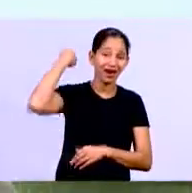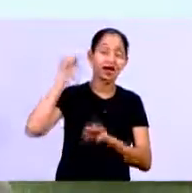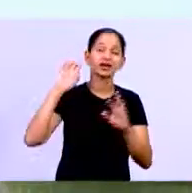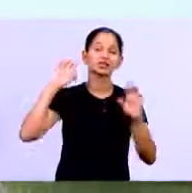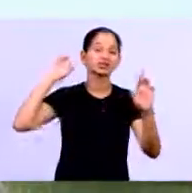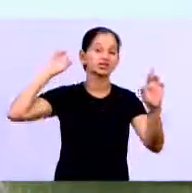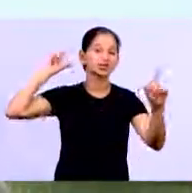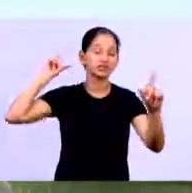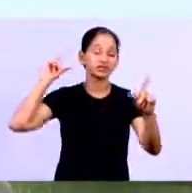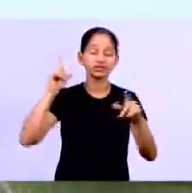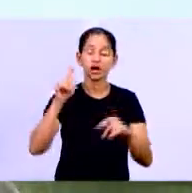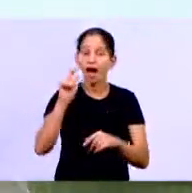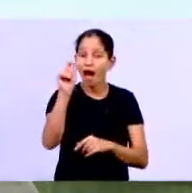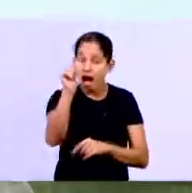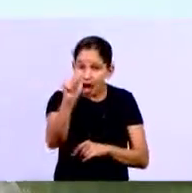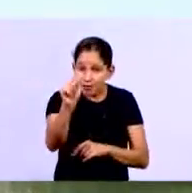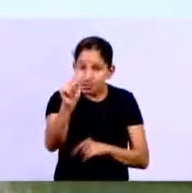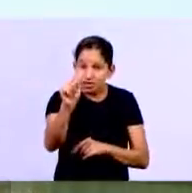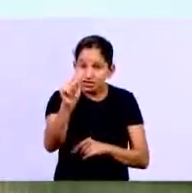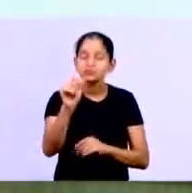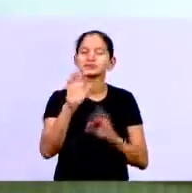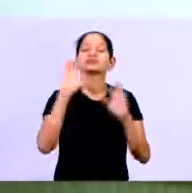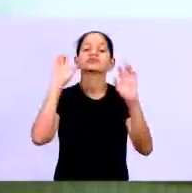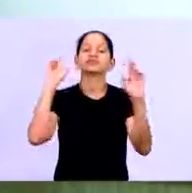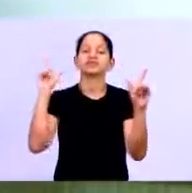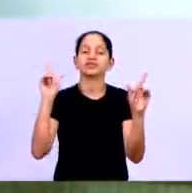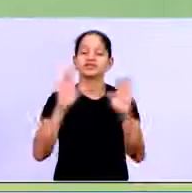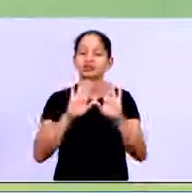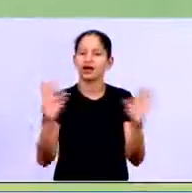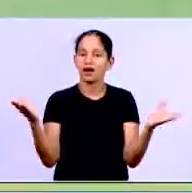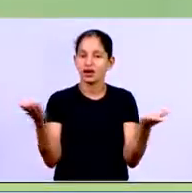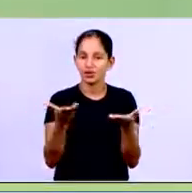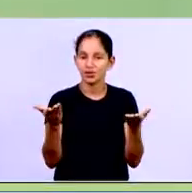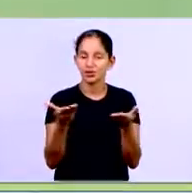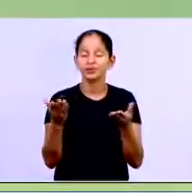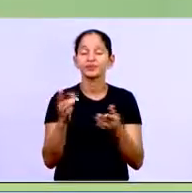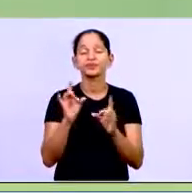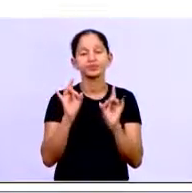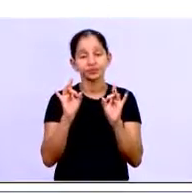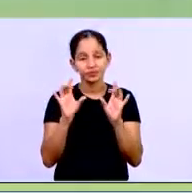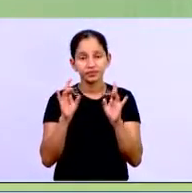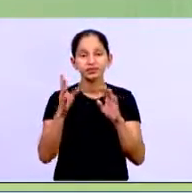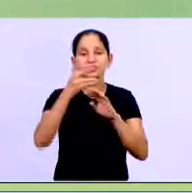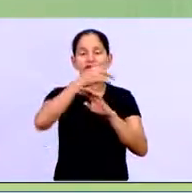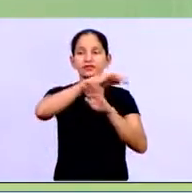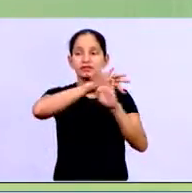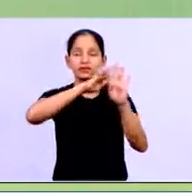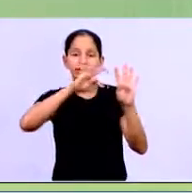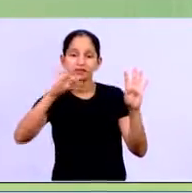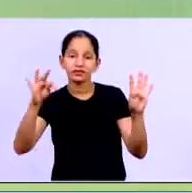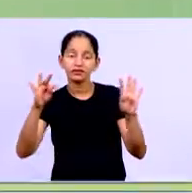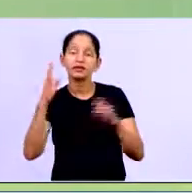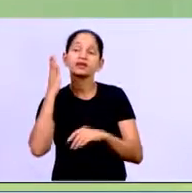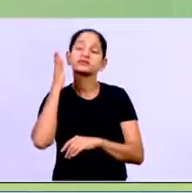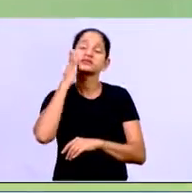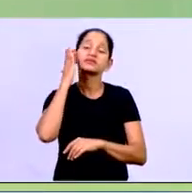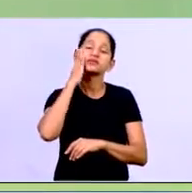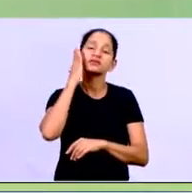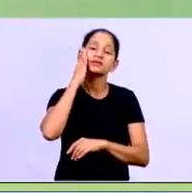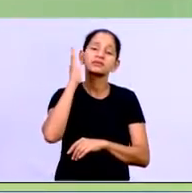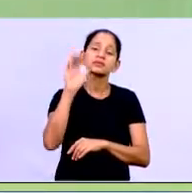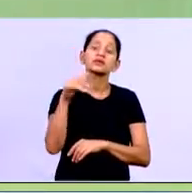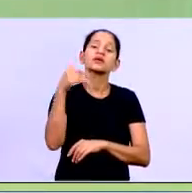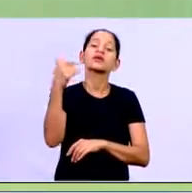que eu preencho era da amortização. Então, se eu vou preencher a coluna do pagamento, eu tenho que saber quanto que eu